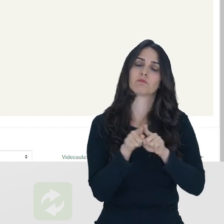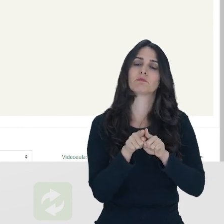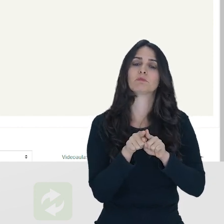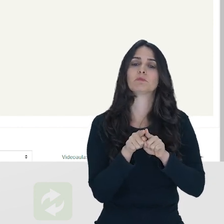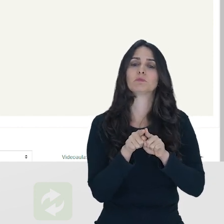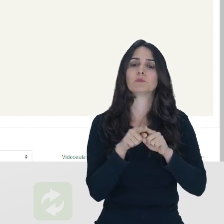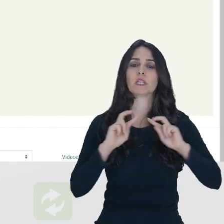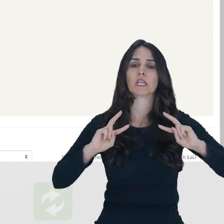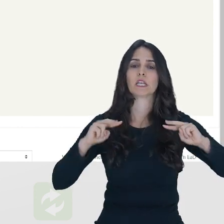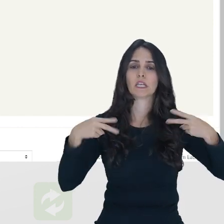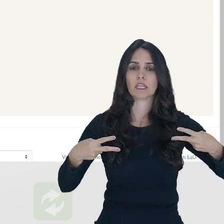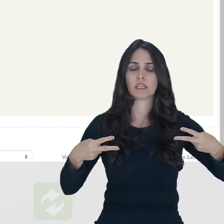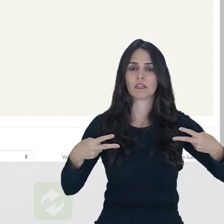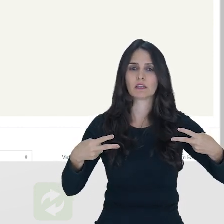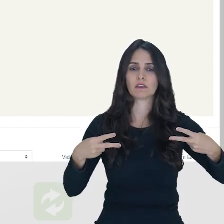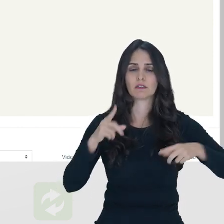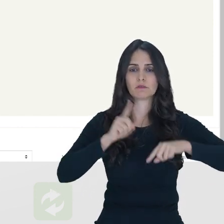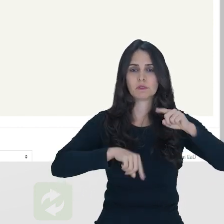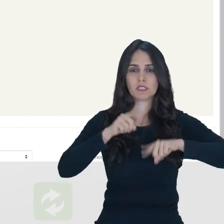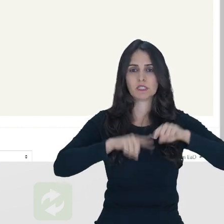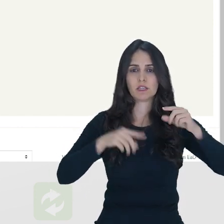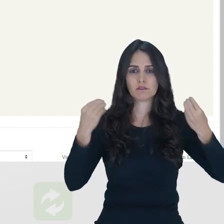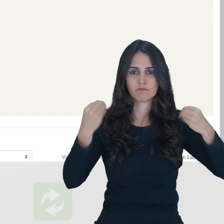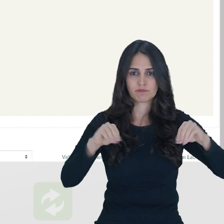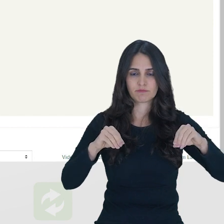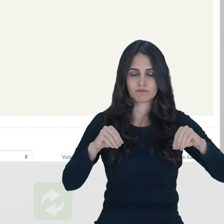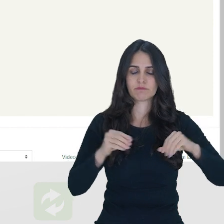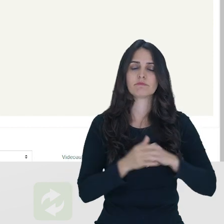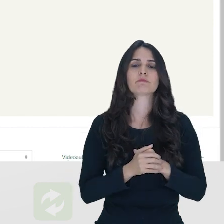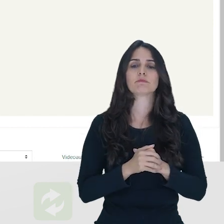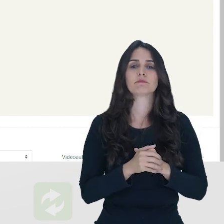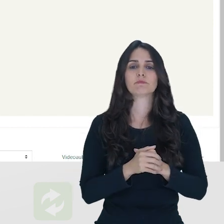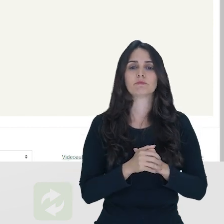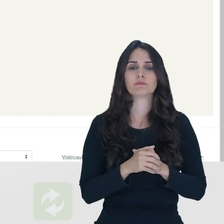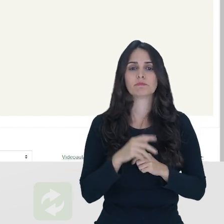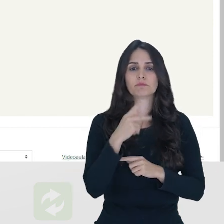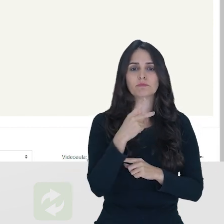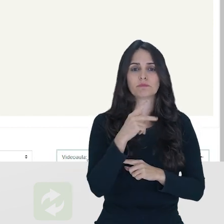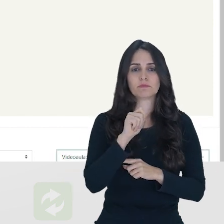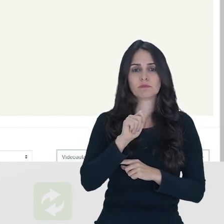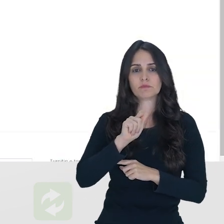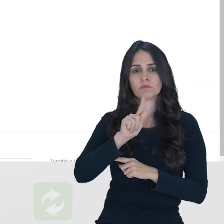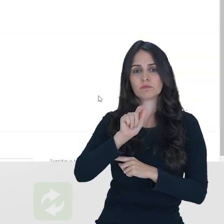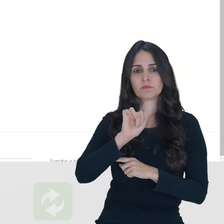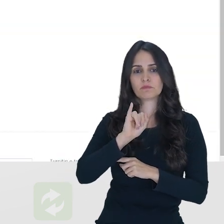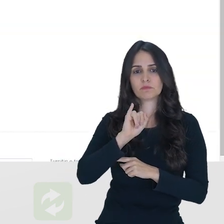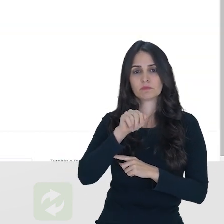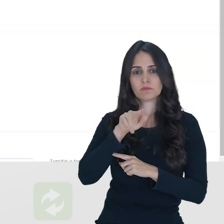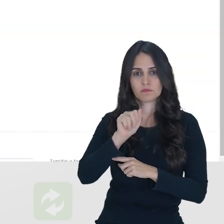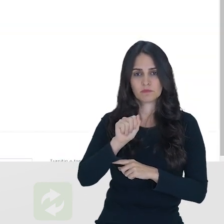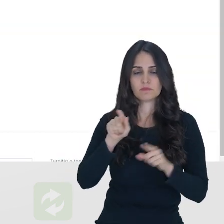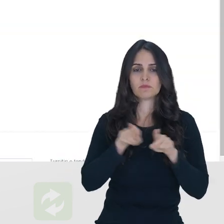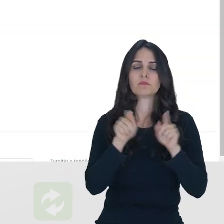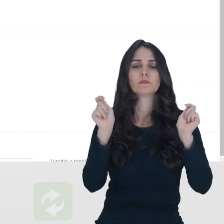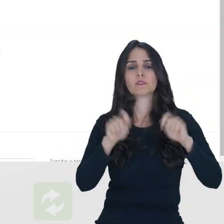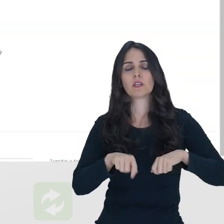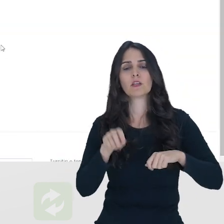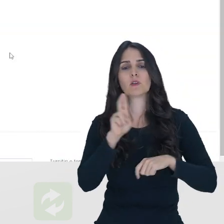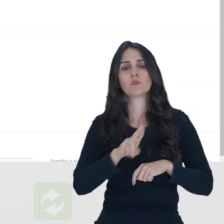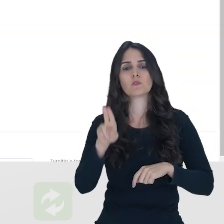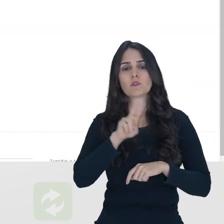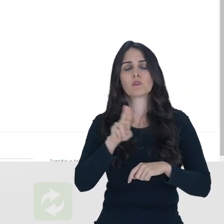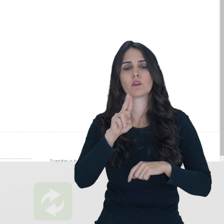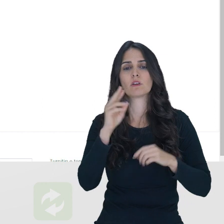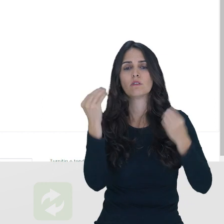por exemplo aqui tem um hiperlink para materiais é a página também pode ser utilizada